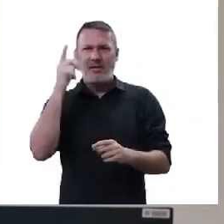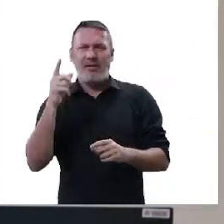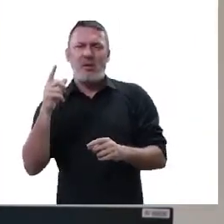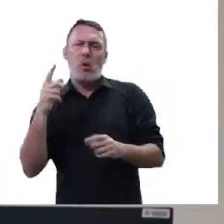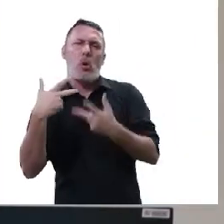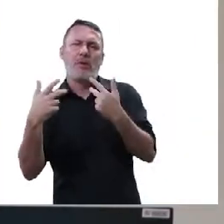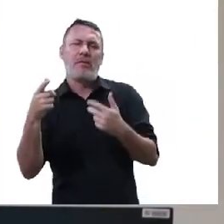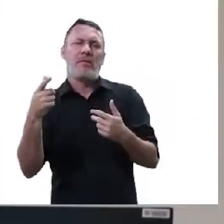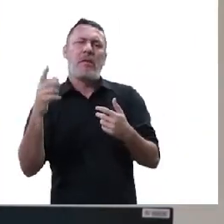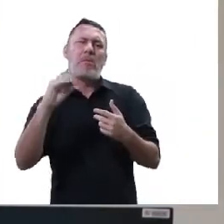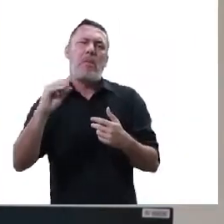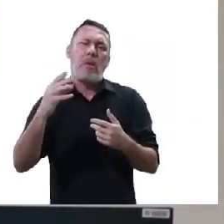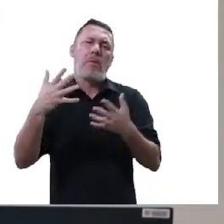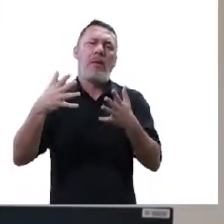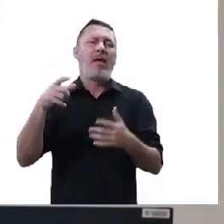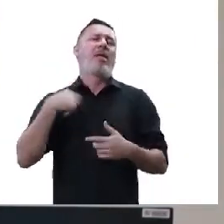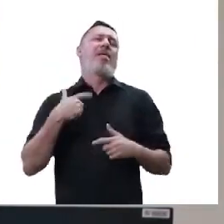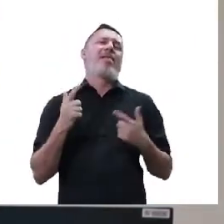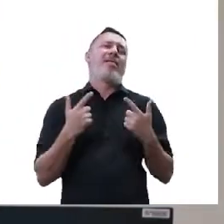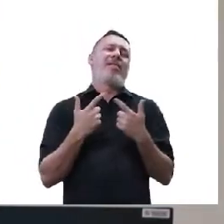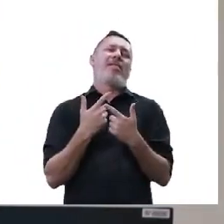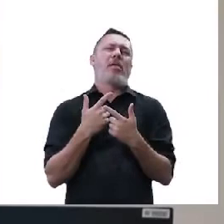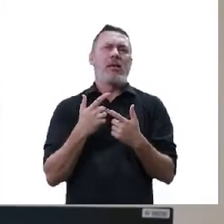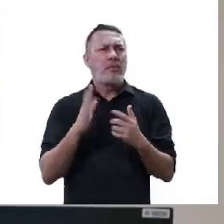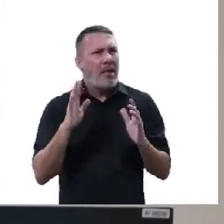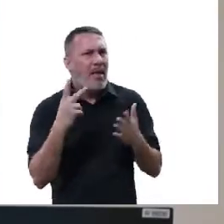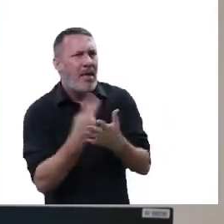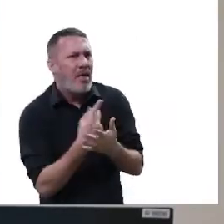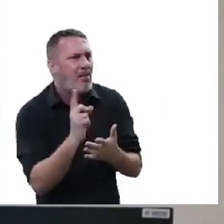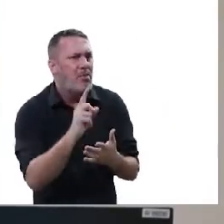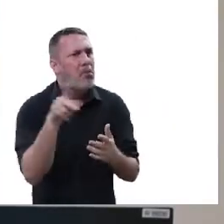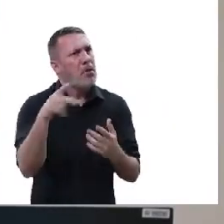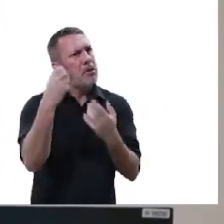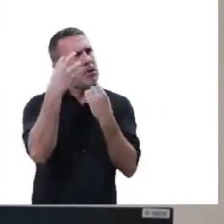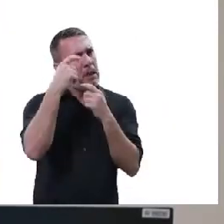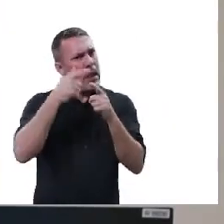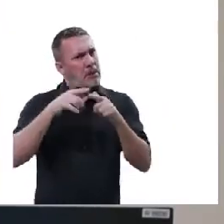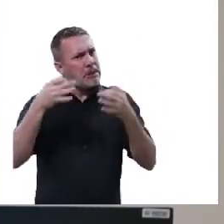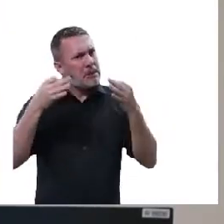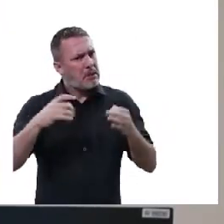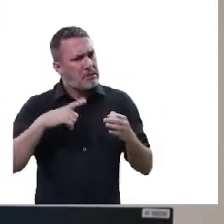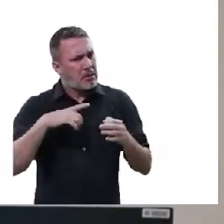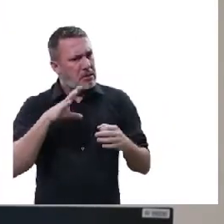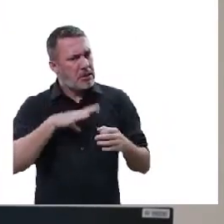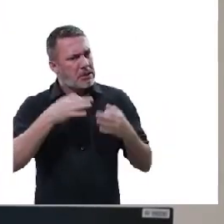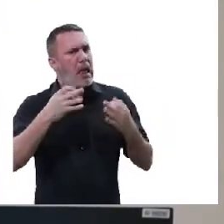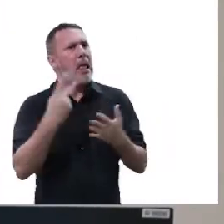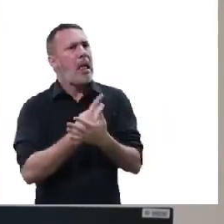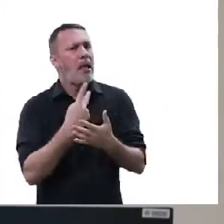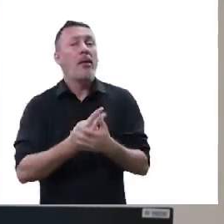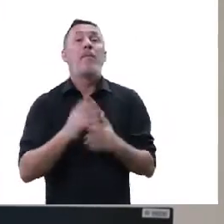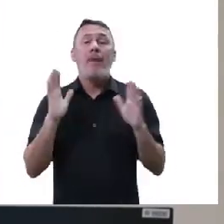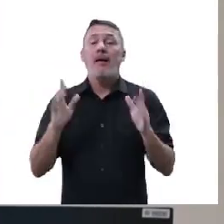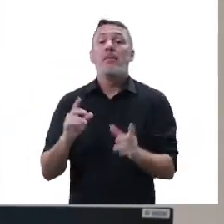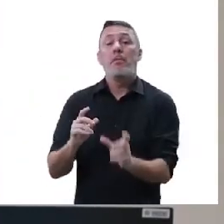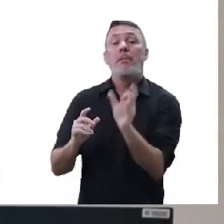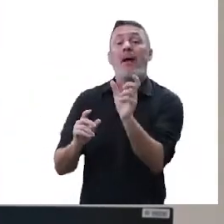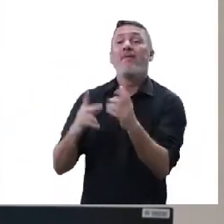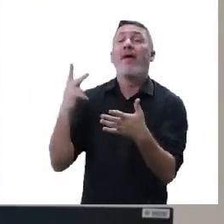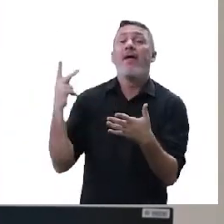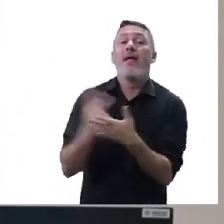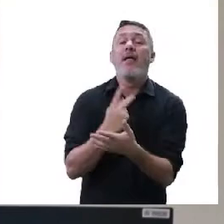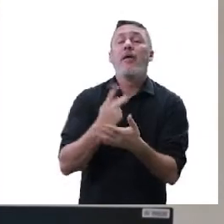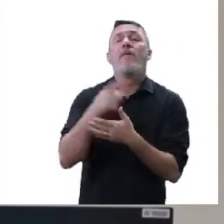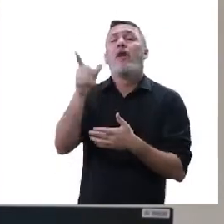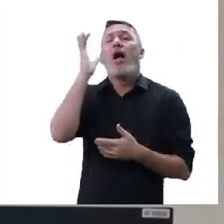coisa e você riu. Ah, tá errado. Não, professor, mas eu aprendi com a minha professora de gramática que está errado. O que é erro para